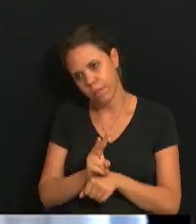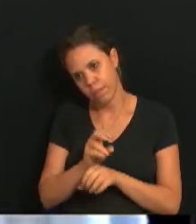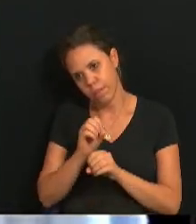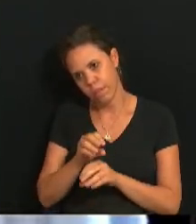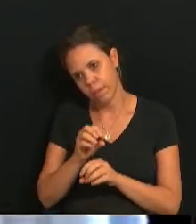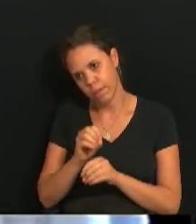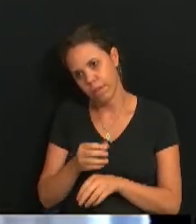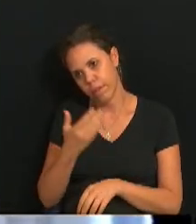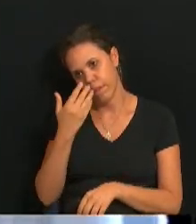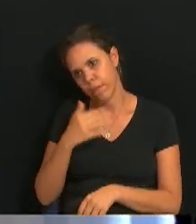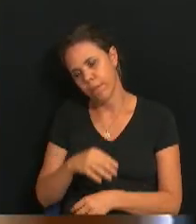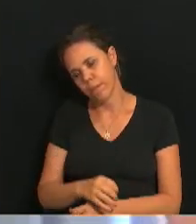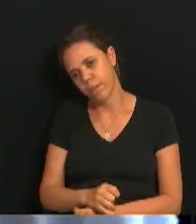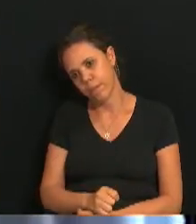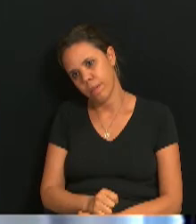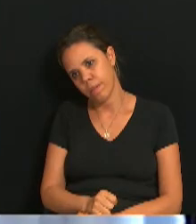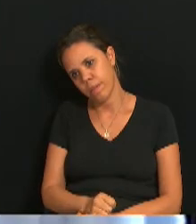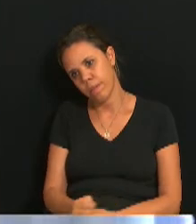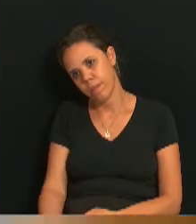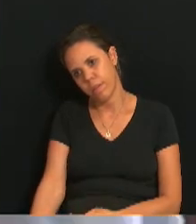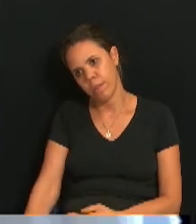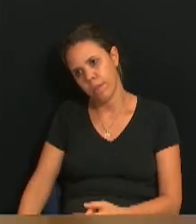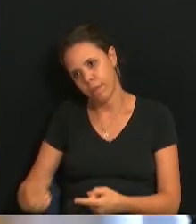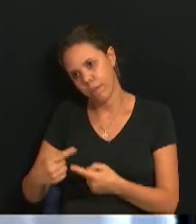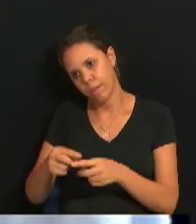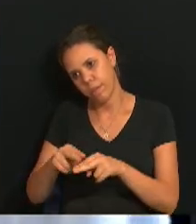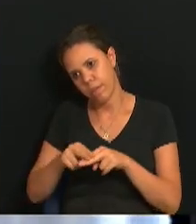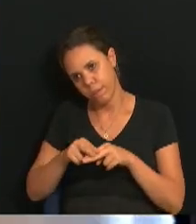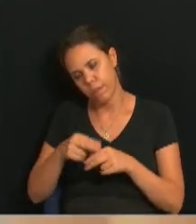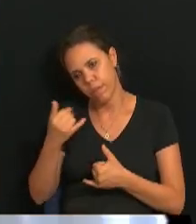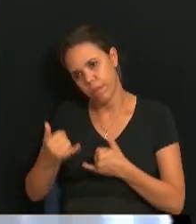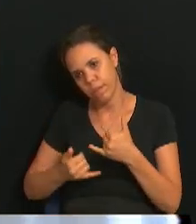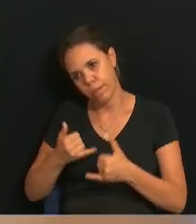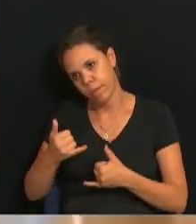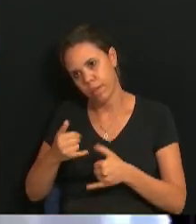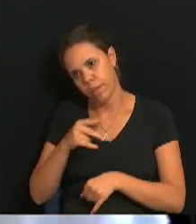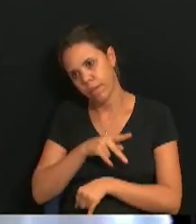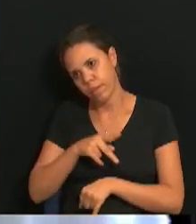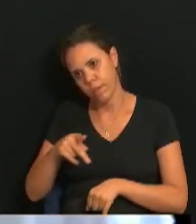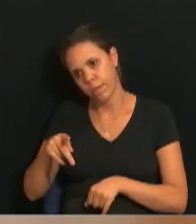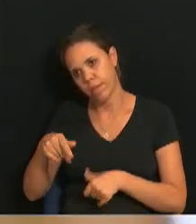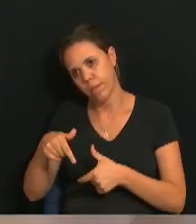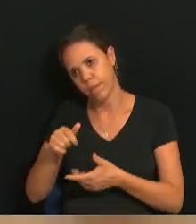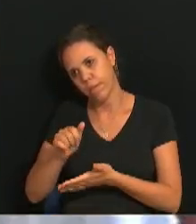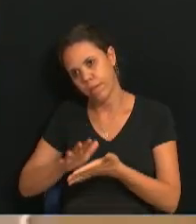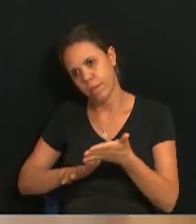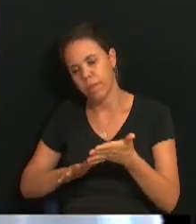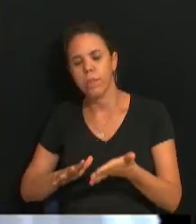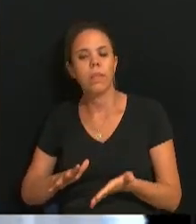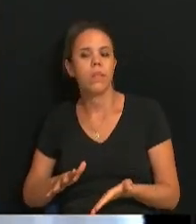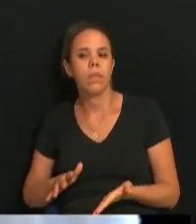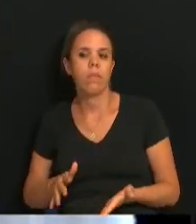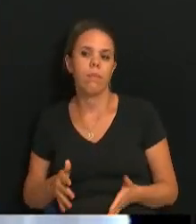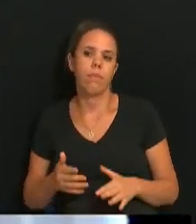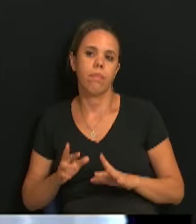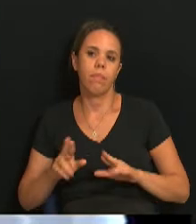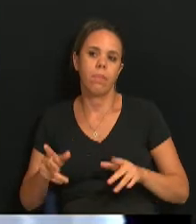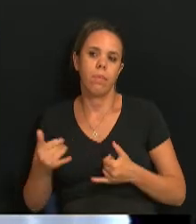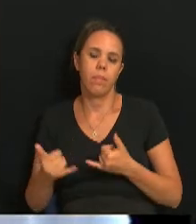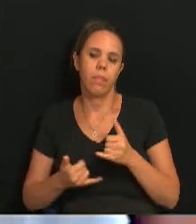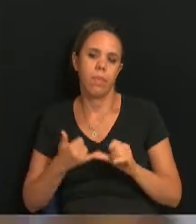criança. Porque justamente o brincar é pedagógico, as atividades recreativas são inerentemente